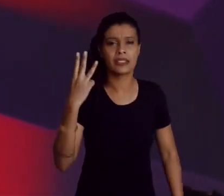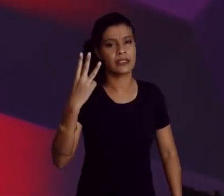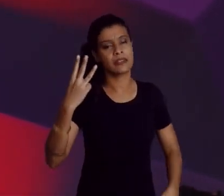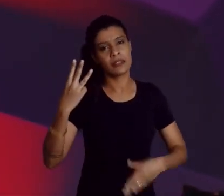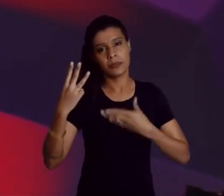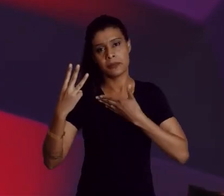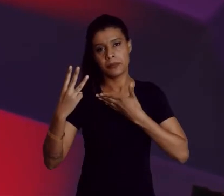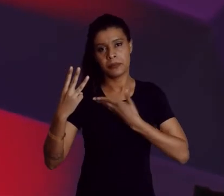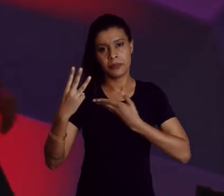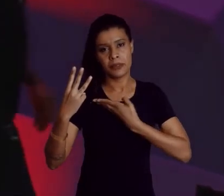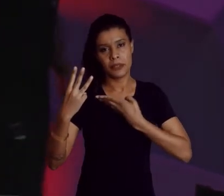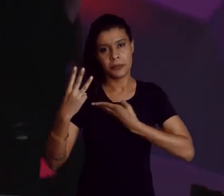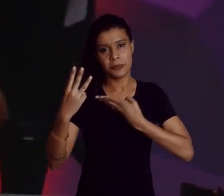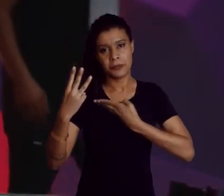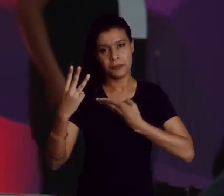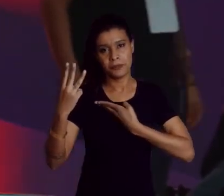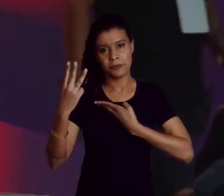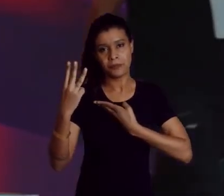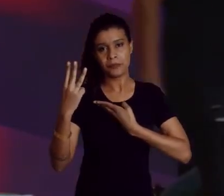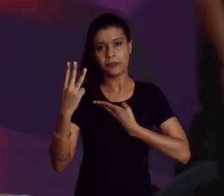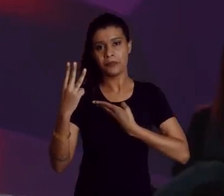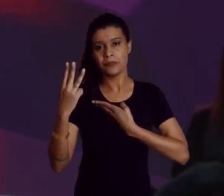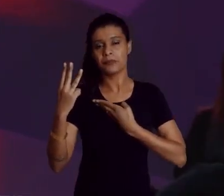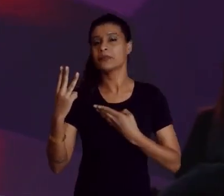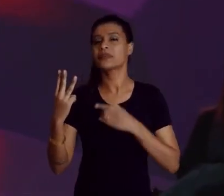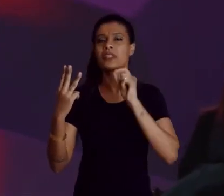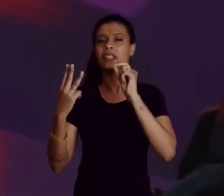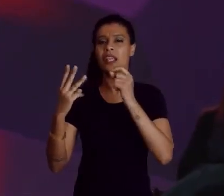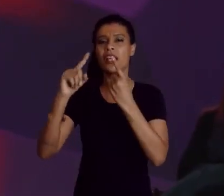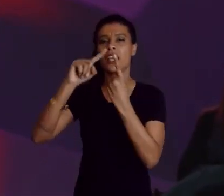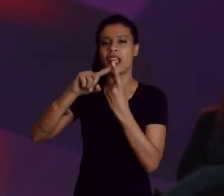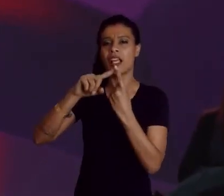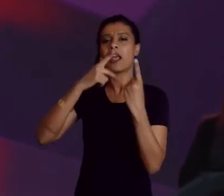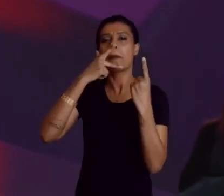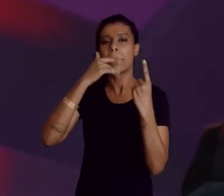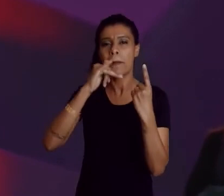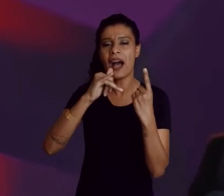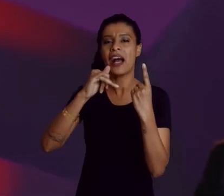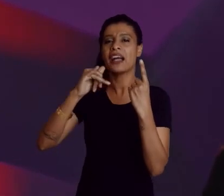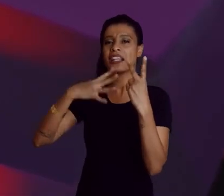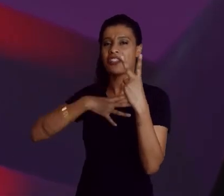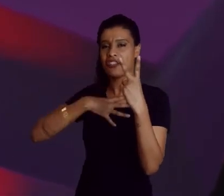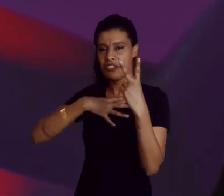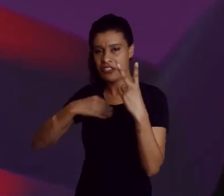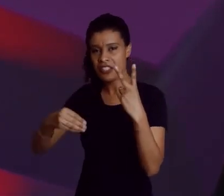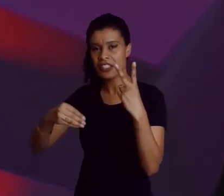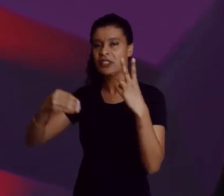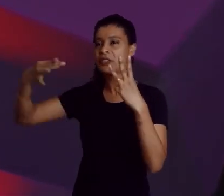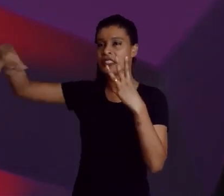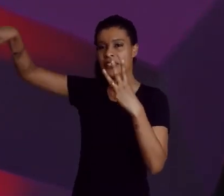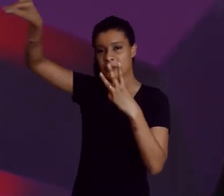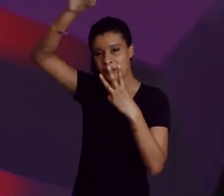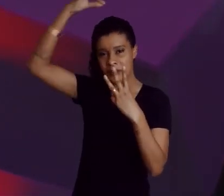família, do relacionamento, da vida a dois, que chama Deus Pai, Deus Filho e Deus Espírito Santo. Esses lutam